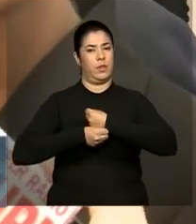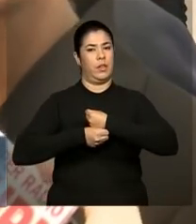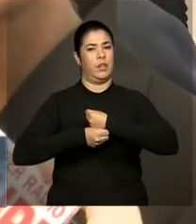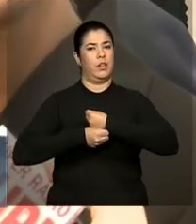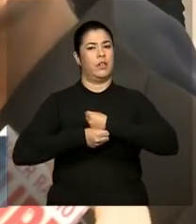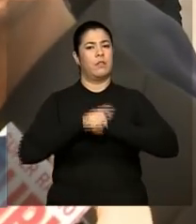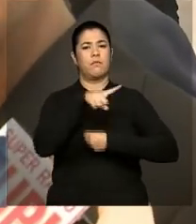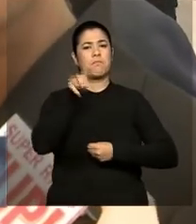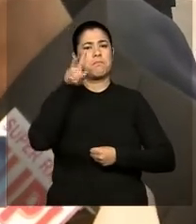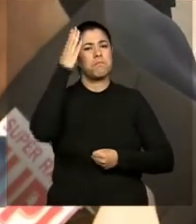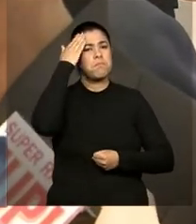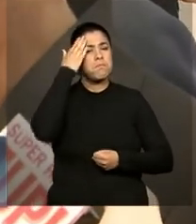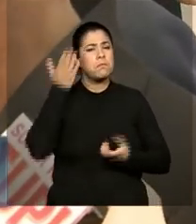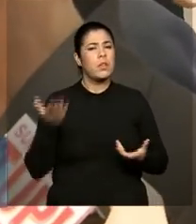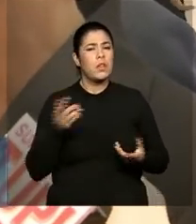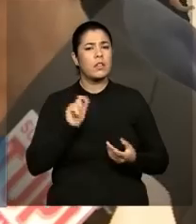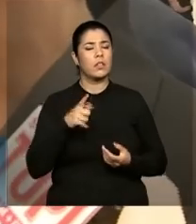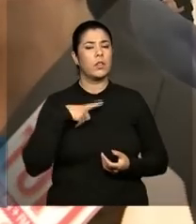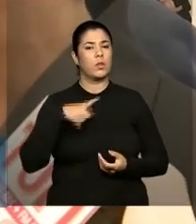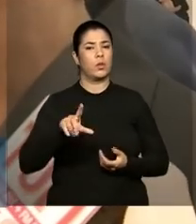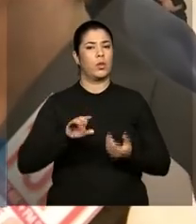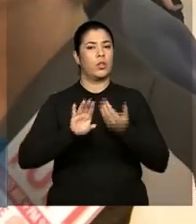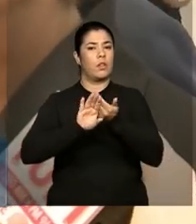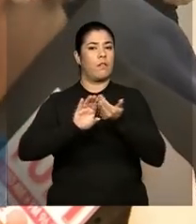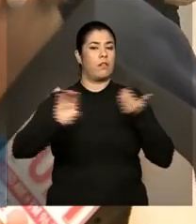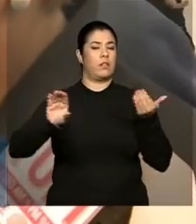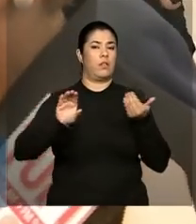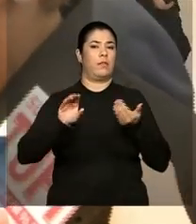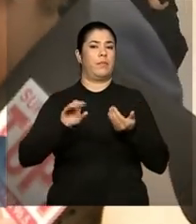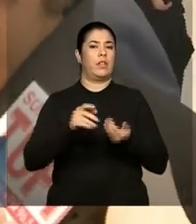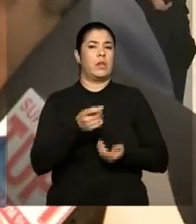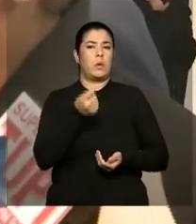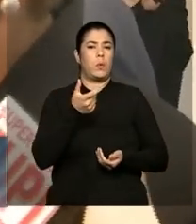O ano passado, eu não sei se vocês sabem, mas nós tiramos quase